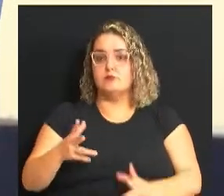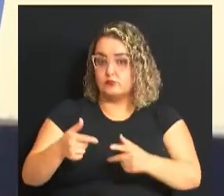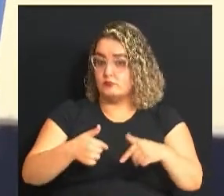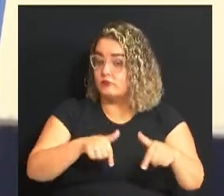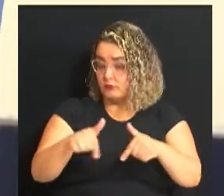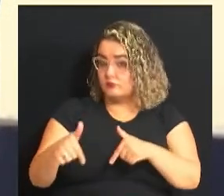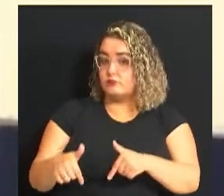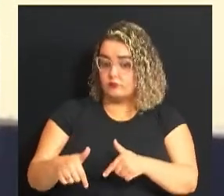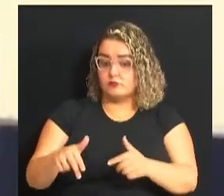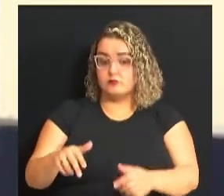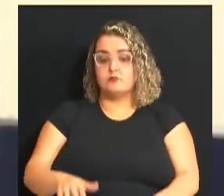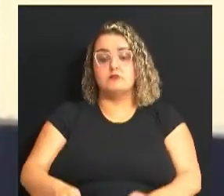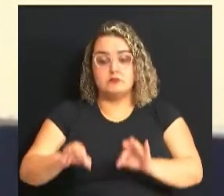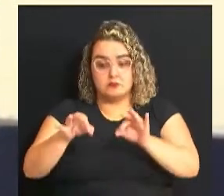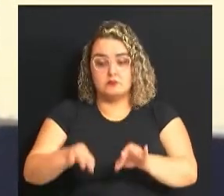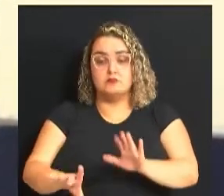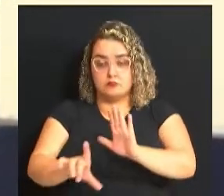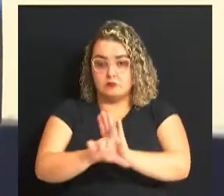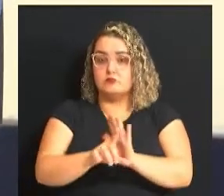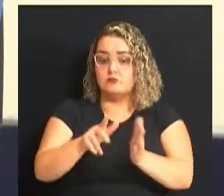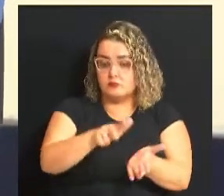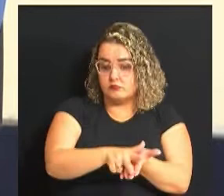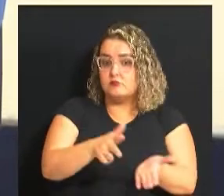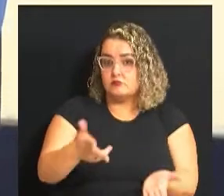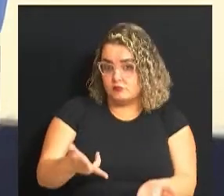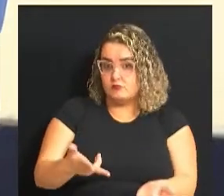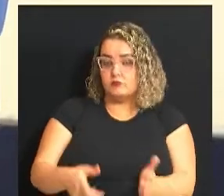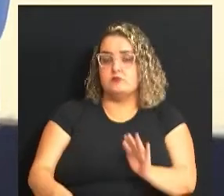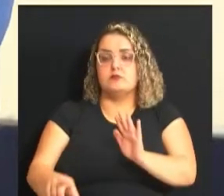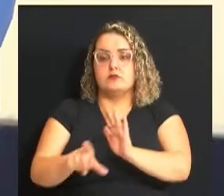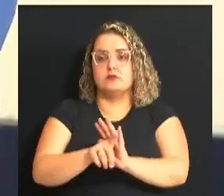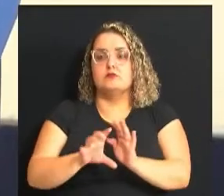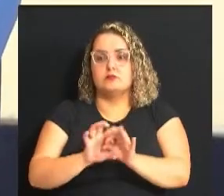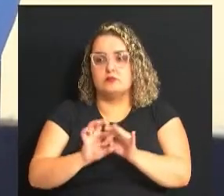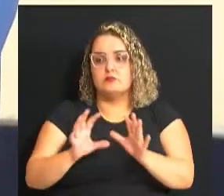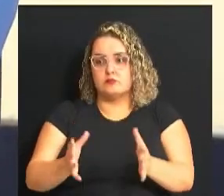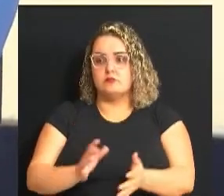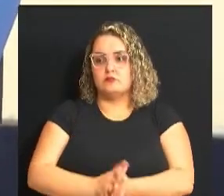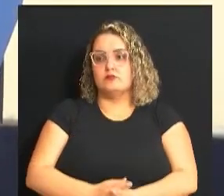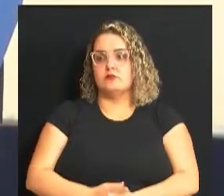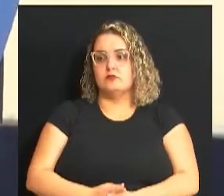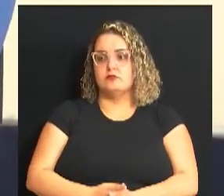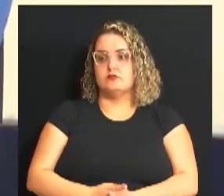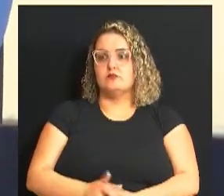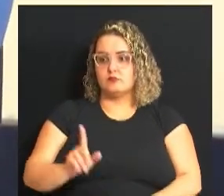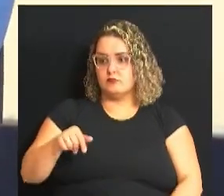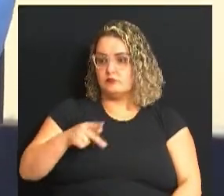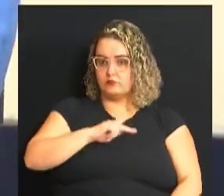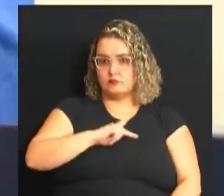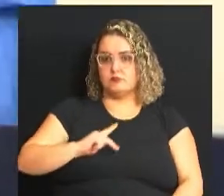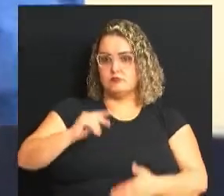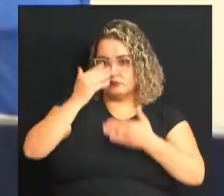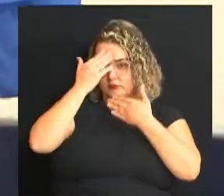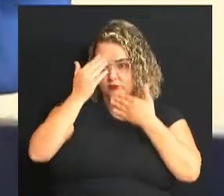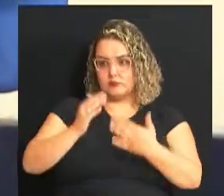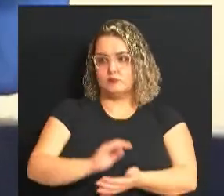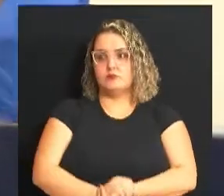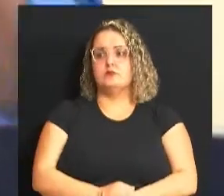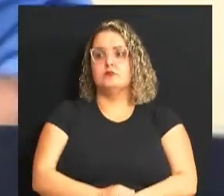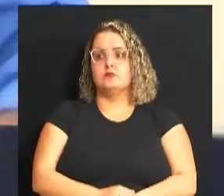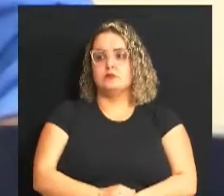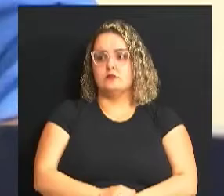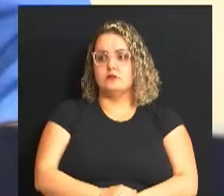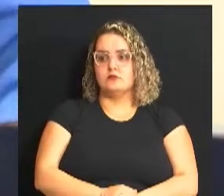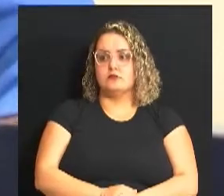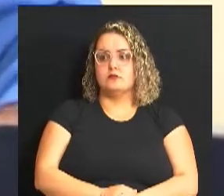forma legal, eu acho que essa lei vai permitir isso. Era isso, presidente. Obrigado.